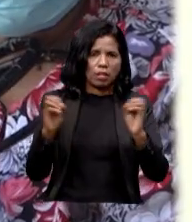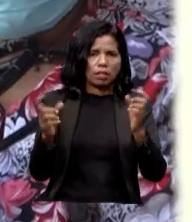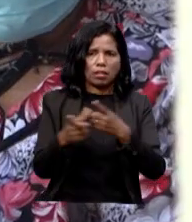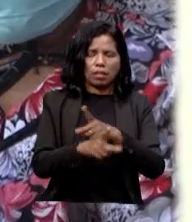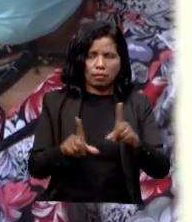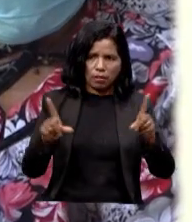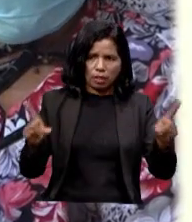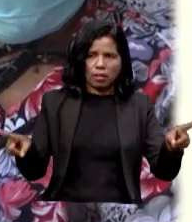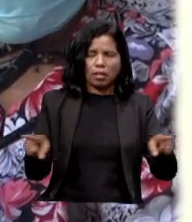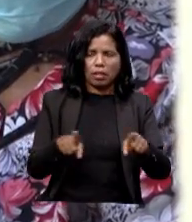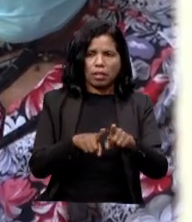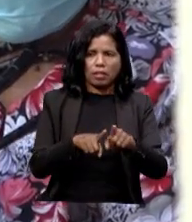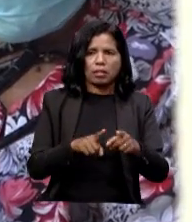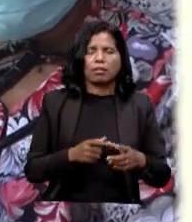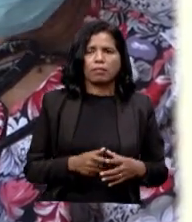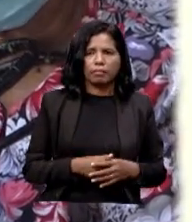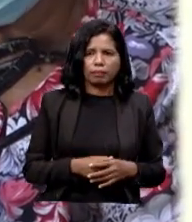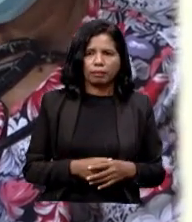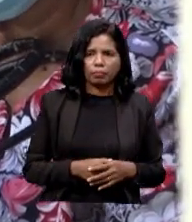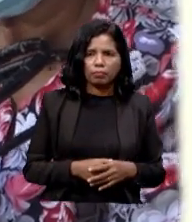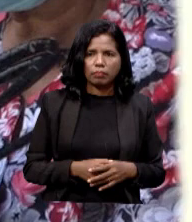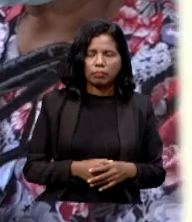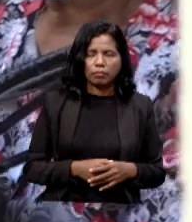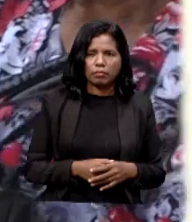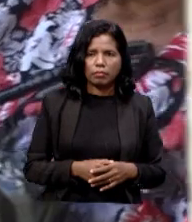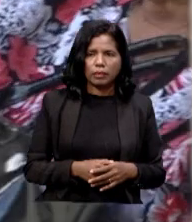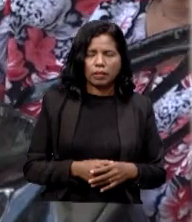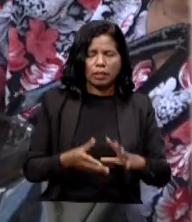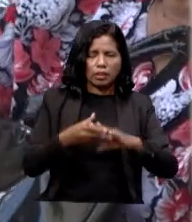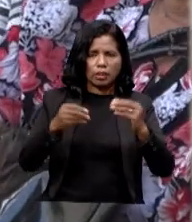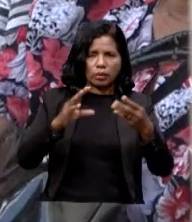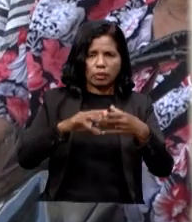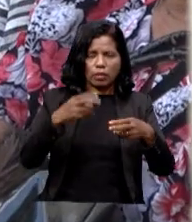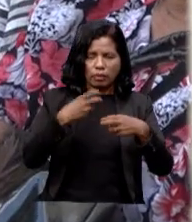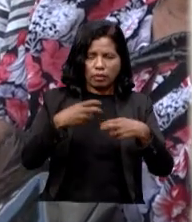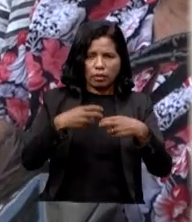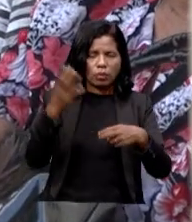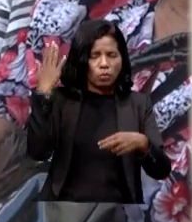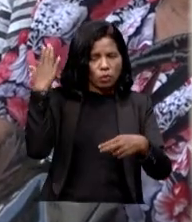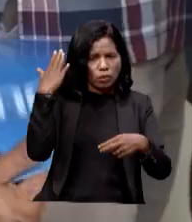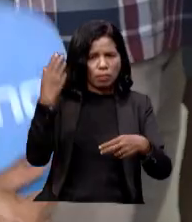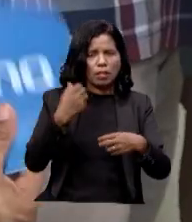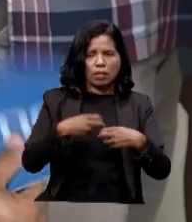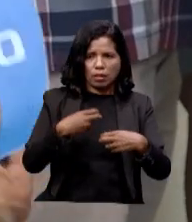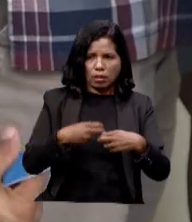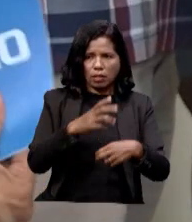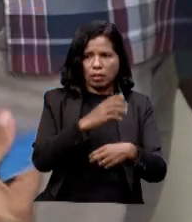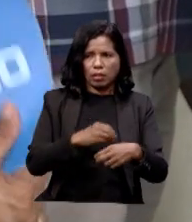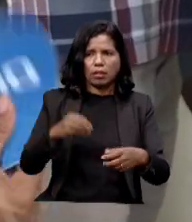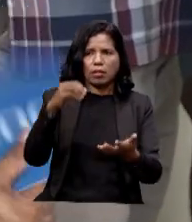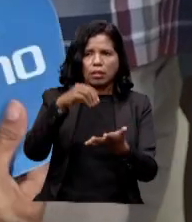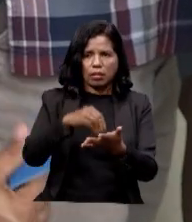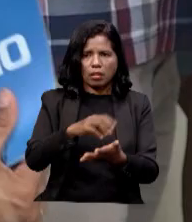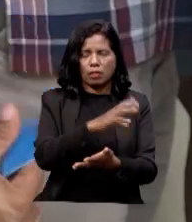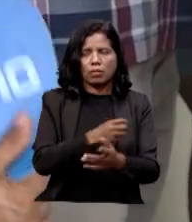não ser uma vida. Memória moro, passado ainda nem, lá vem o mundo, lei de, mas bem precisa preservar, hoje dia, não dar memória